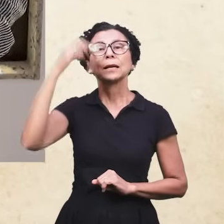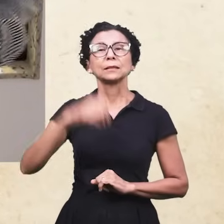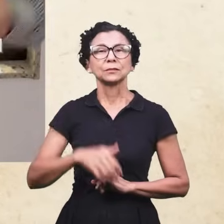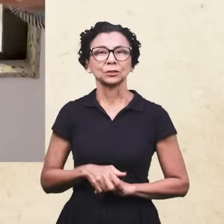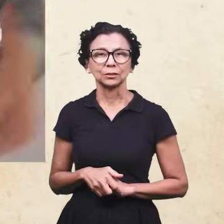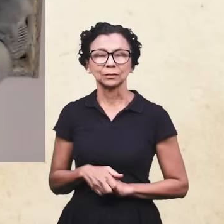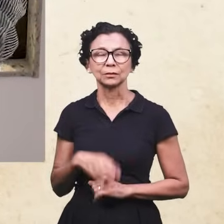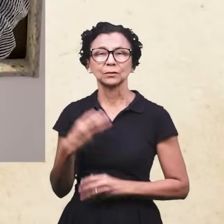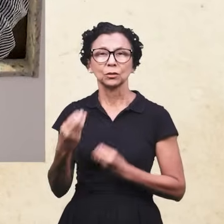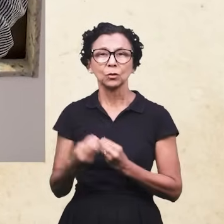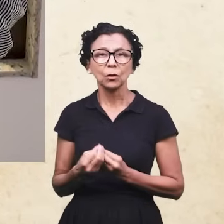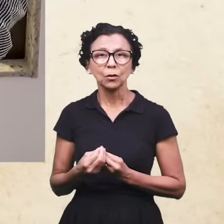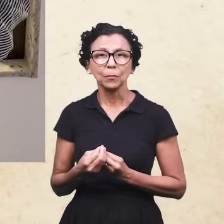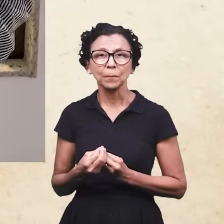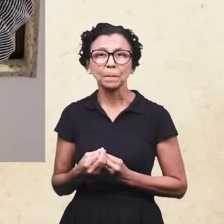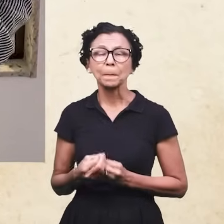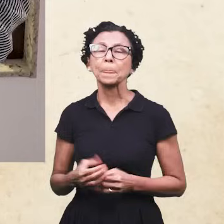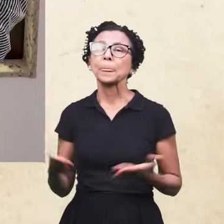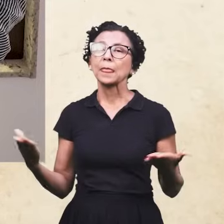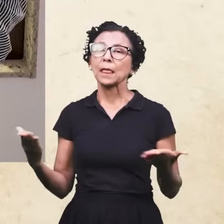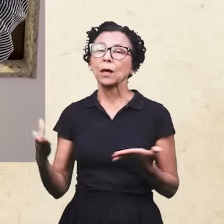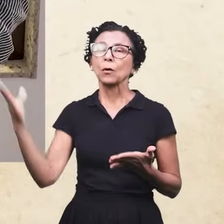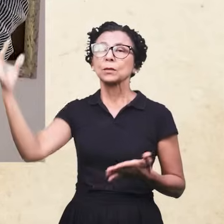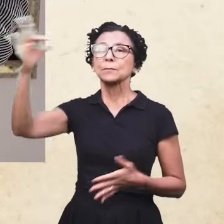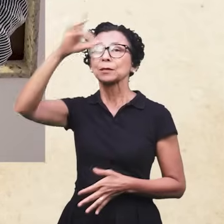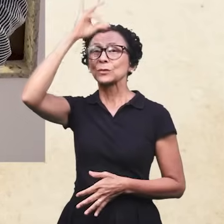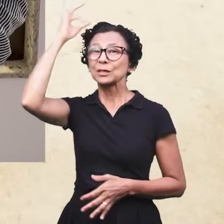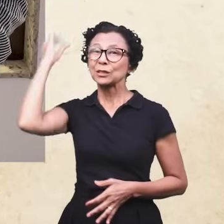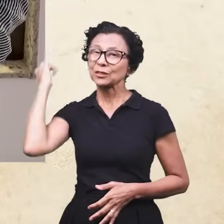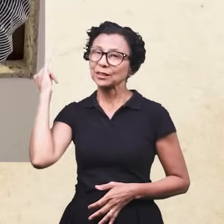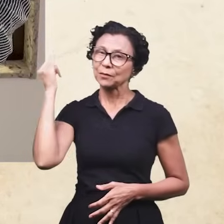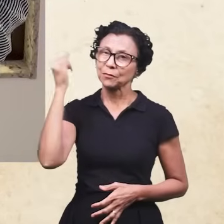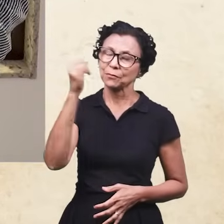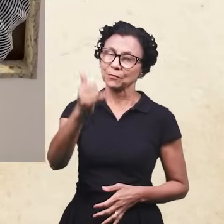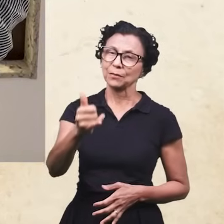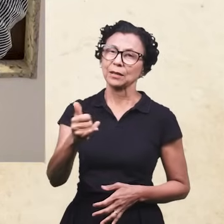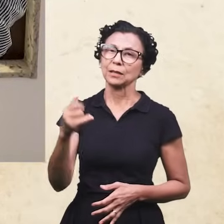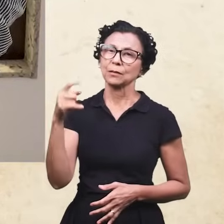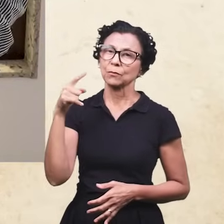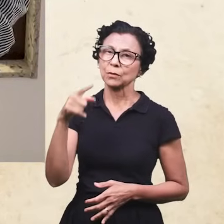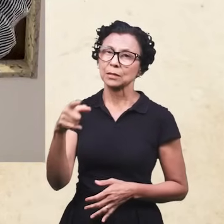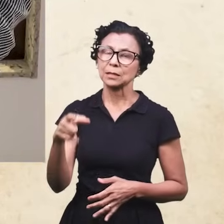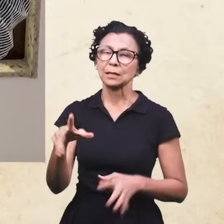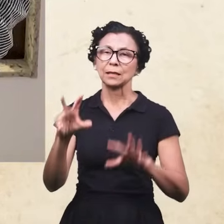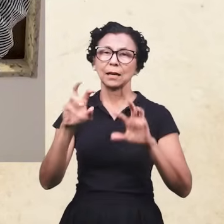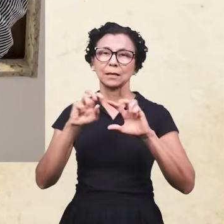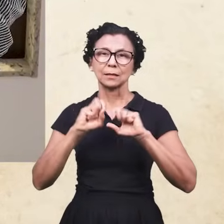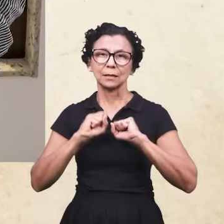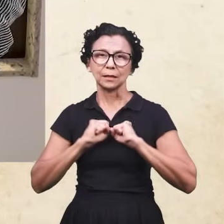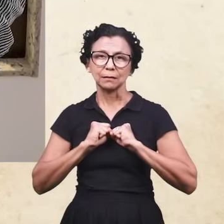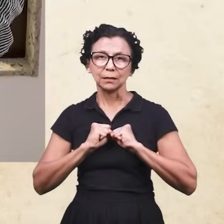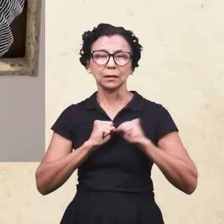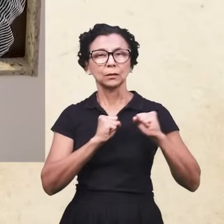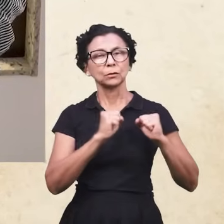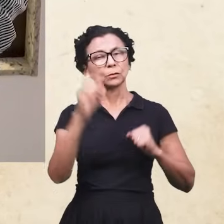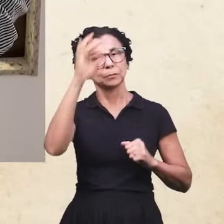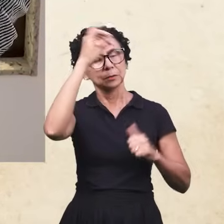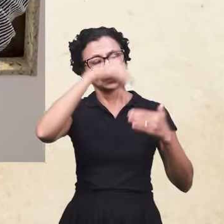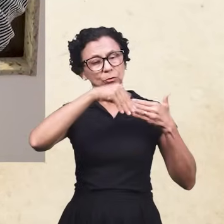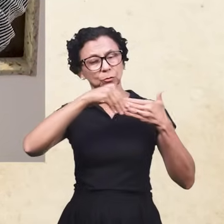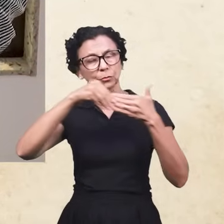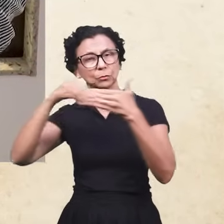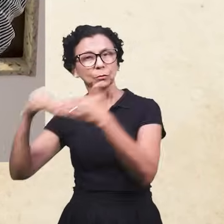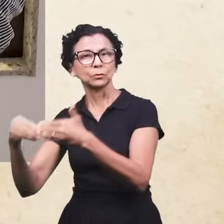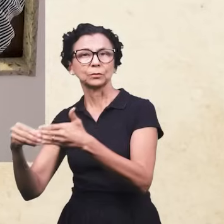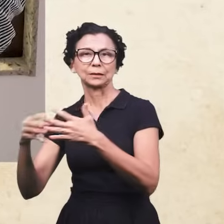Senhor. É no Espírito Santo que está falando à igreja nesta última hora. Você está ouvindo e você está sendo conduzido pelo